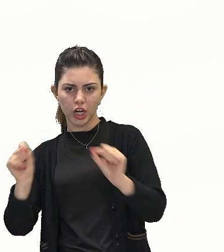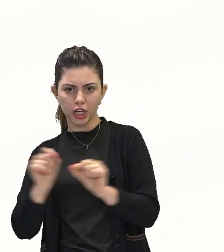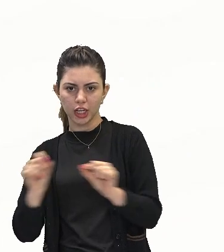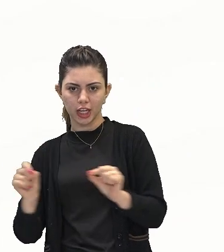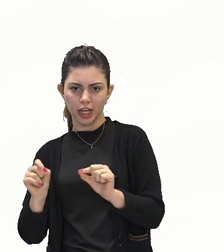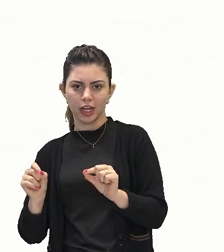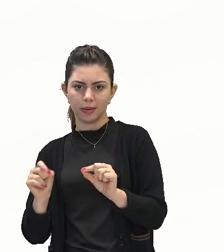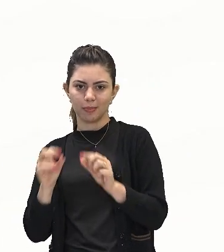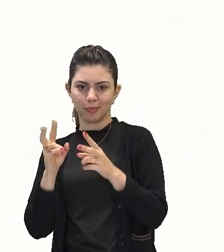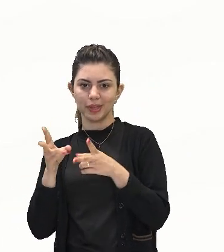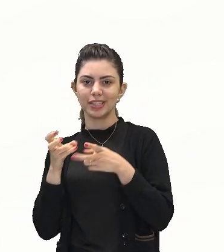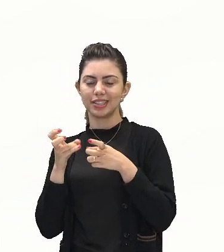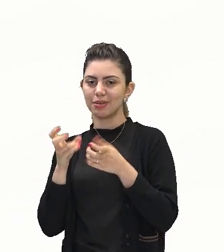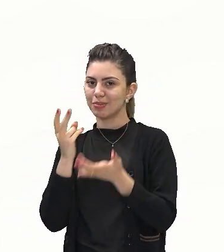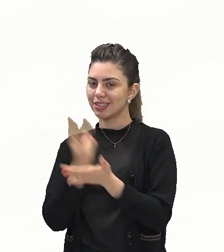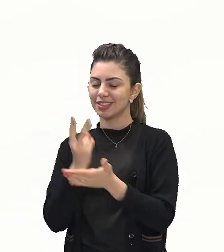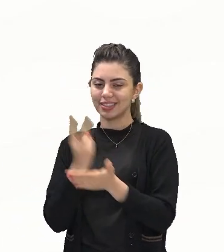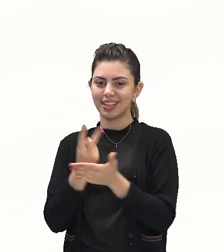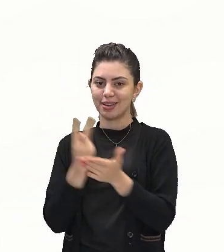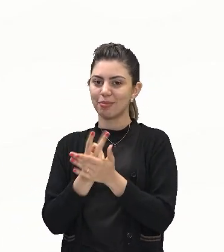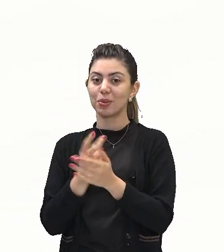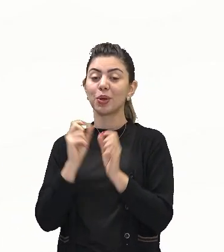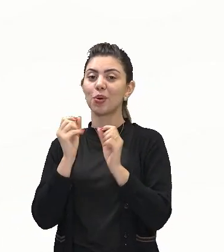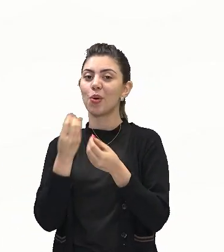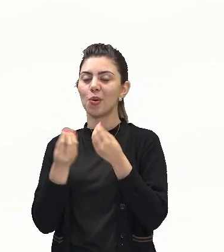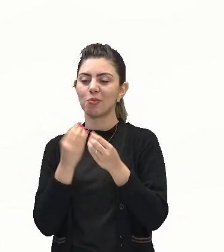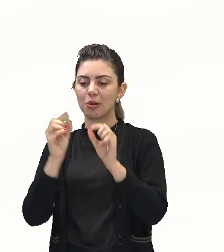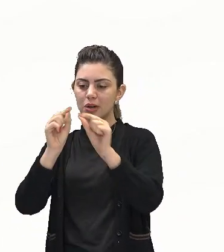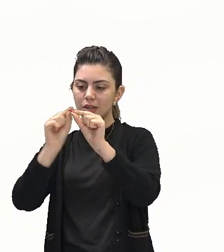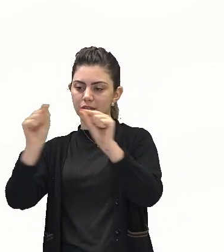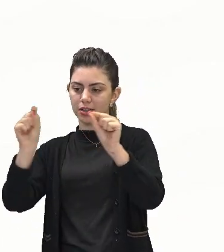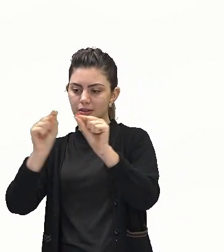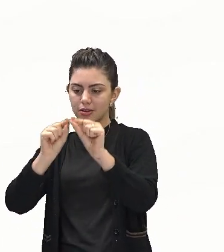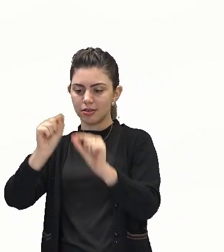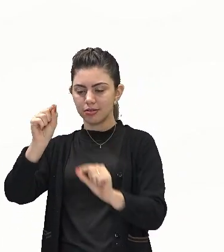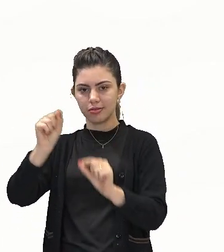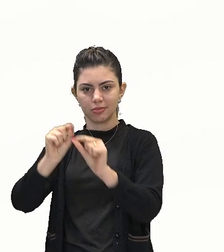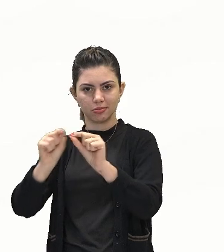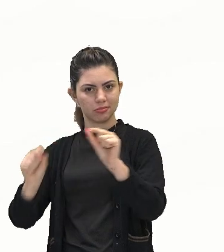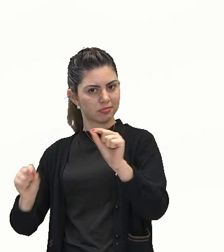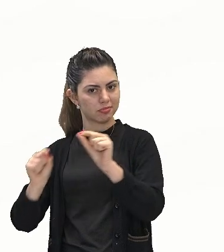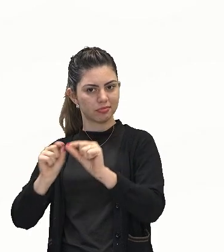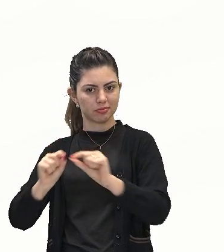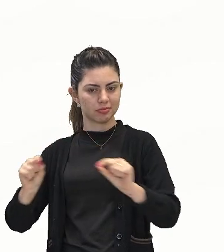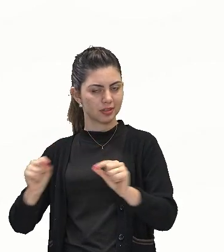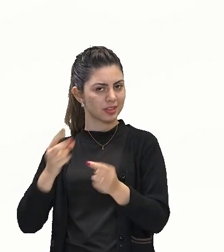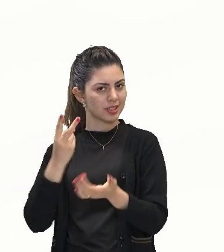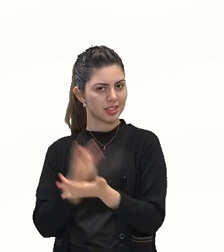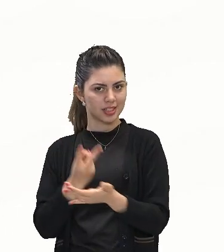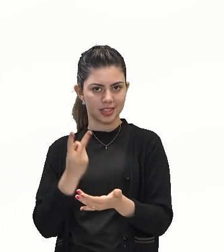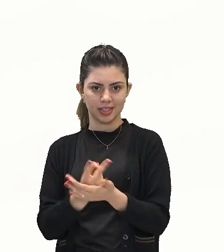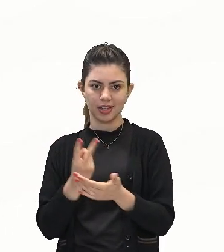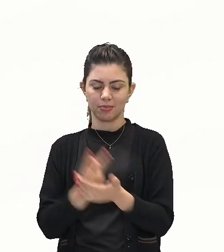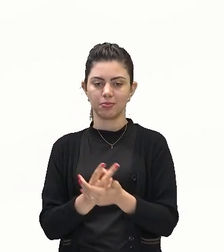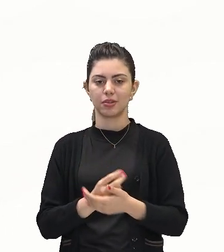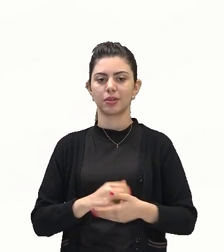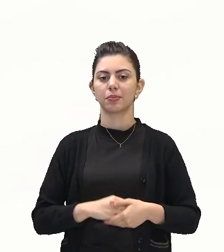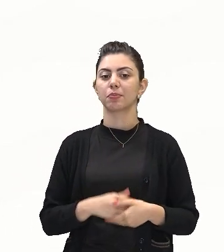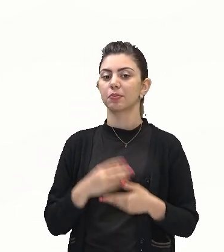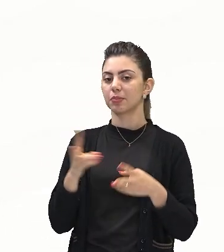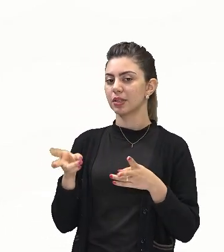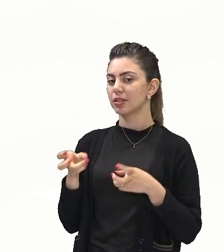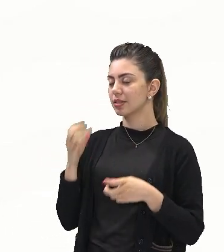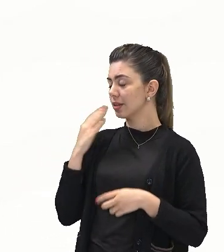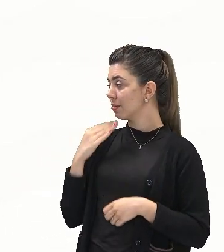que todas elas são sempre retas, tá? Sempre segmentos de retas. Não